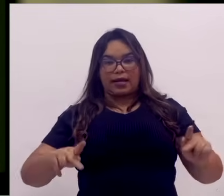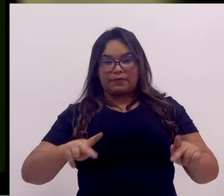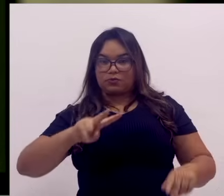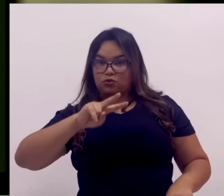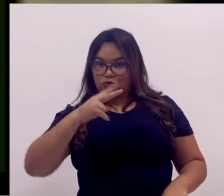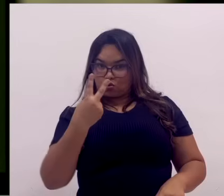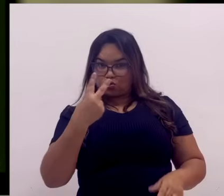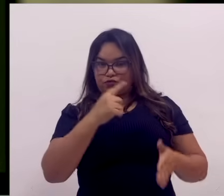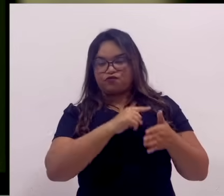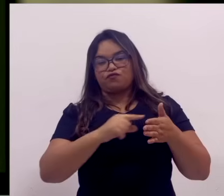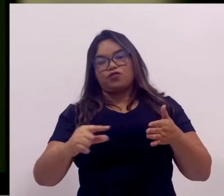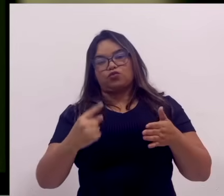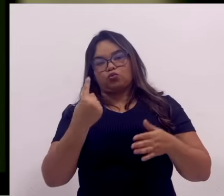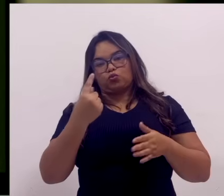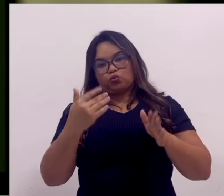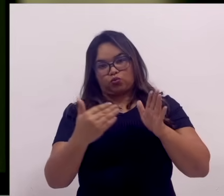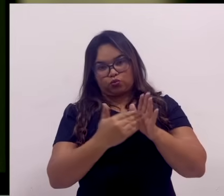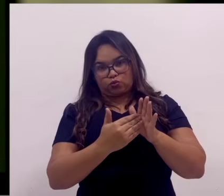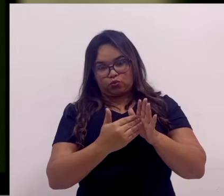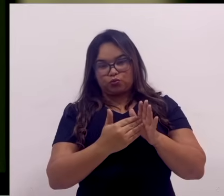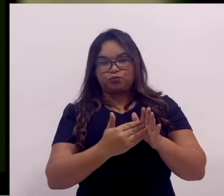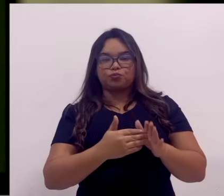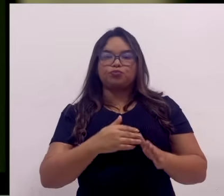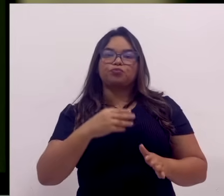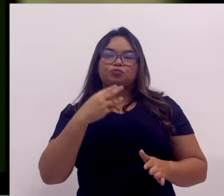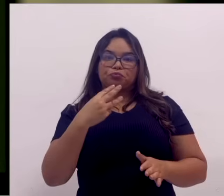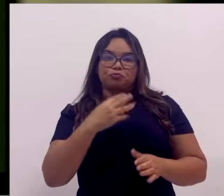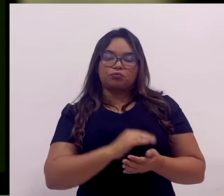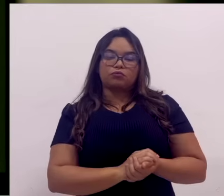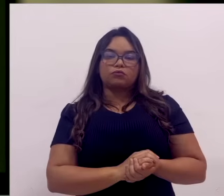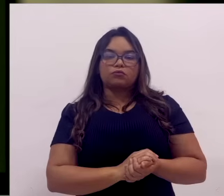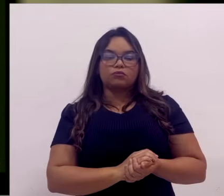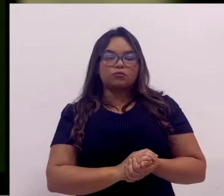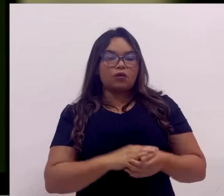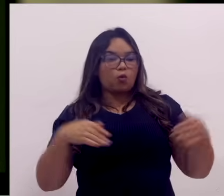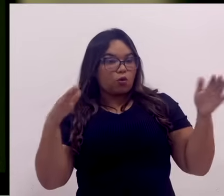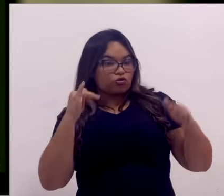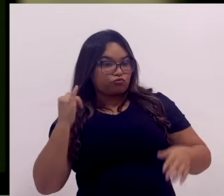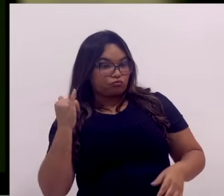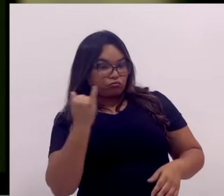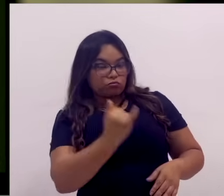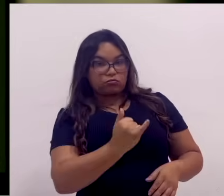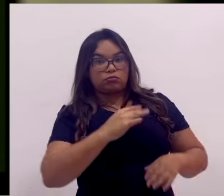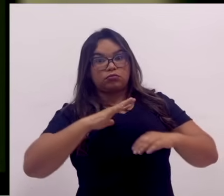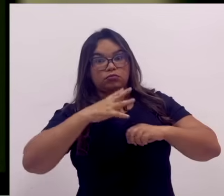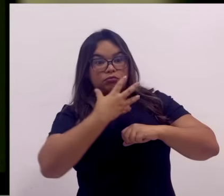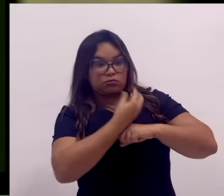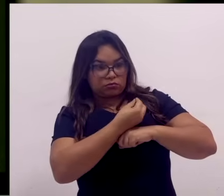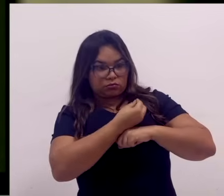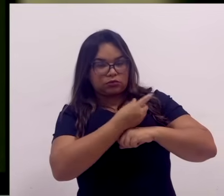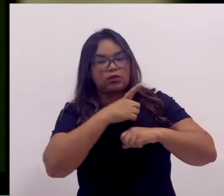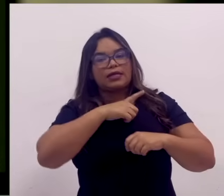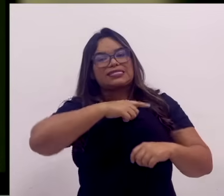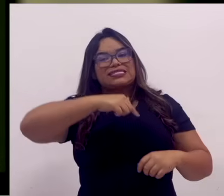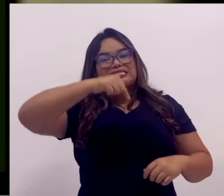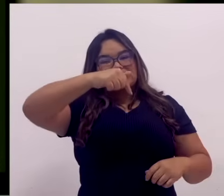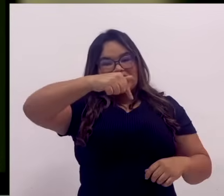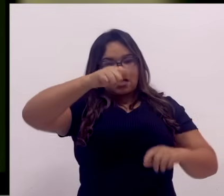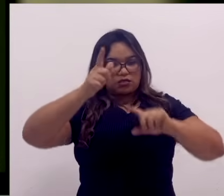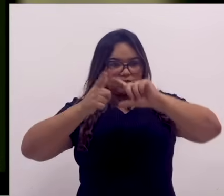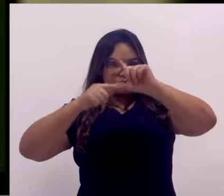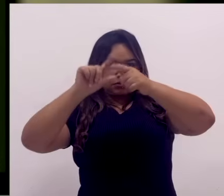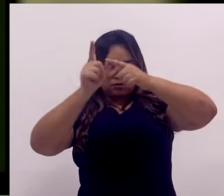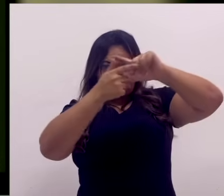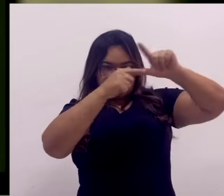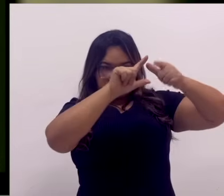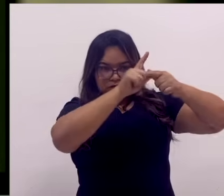1 ao 3. Escrevo ao anjo da igreja que está em Éfeso. E diz aquele que tem na sua destra 7 estrelas, que anda no